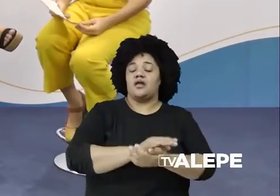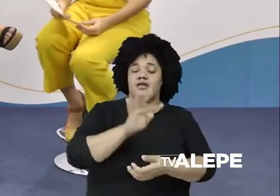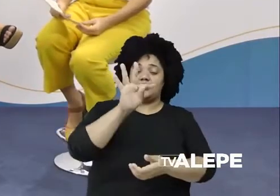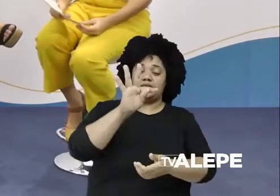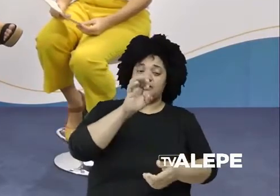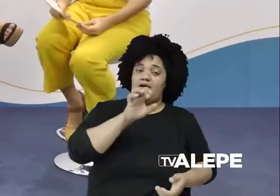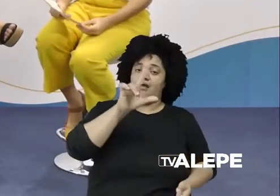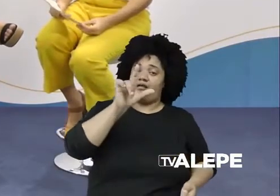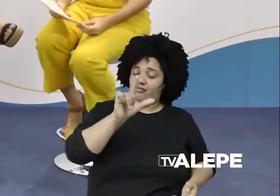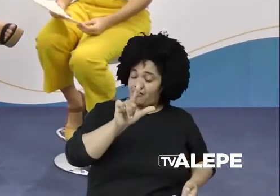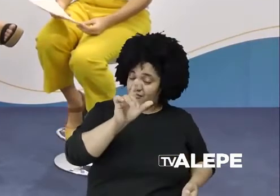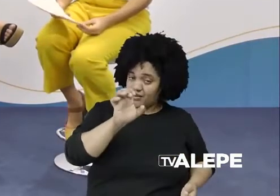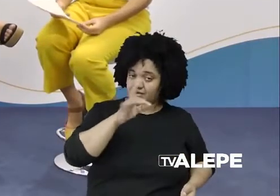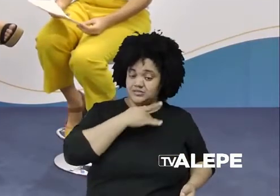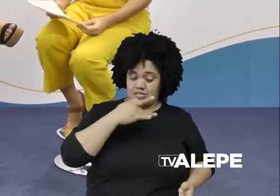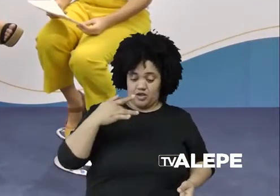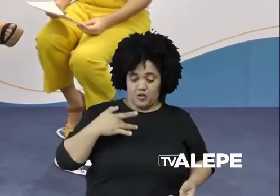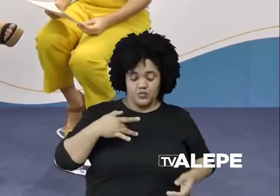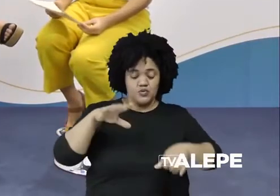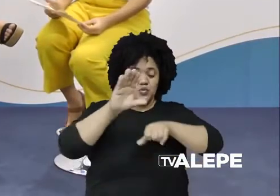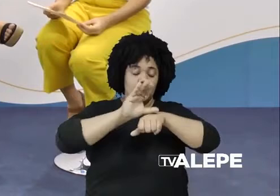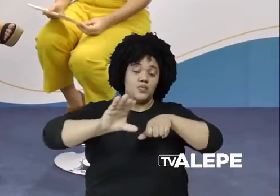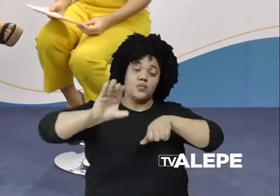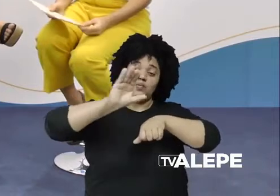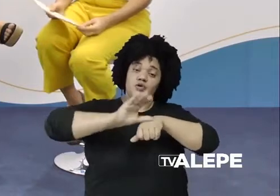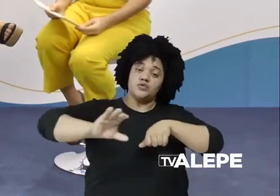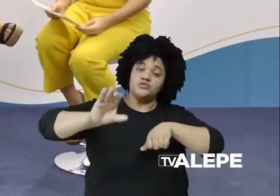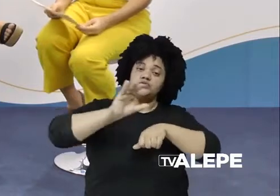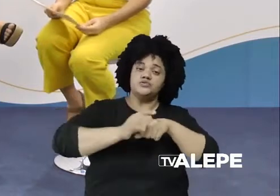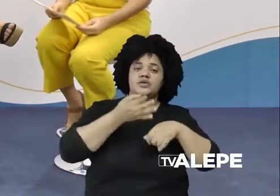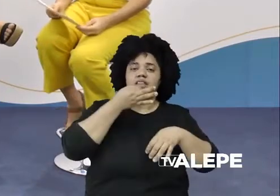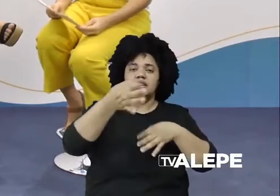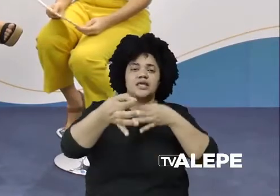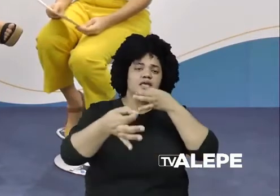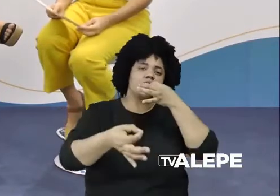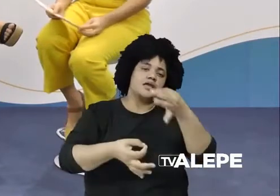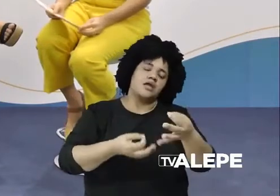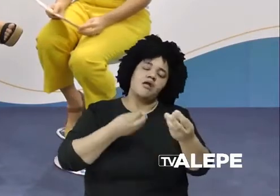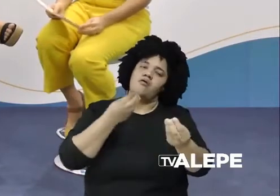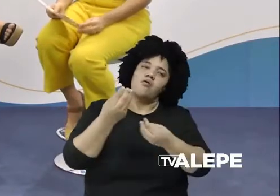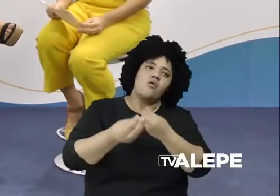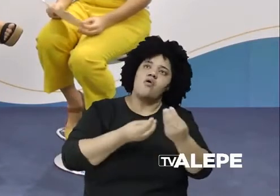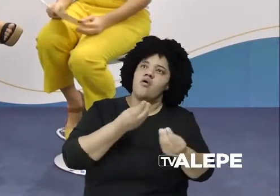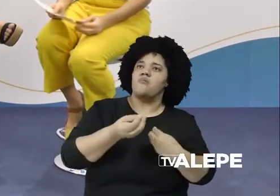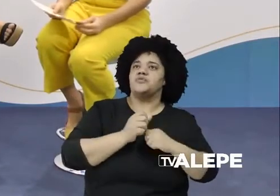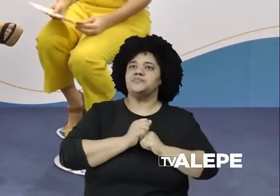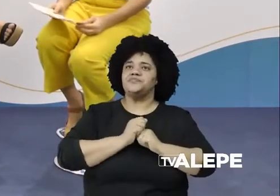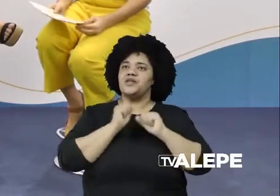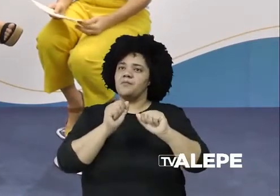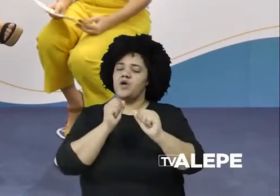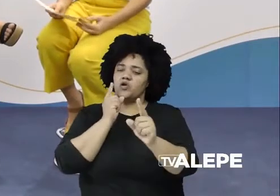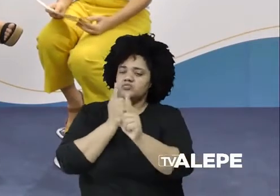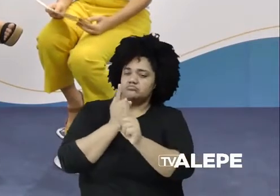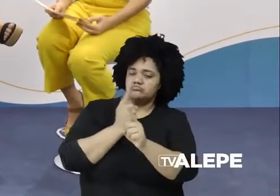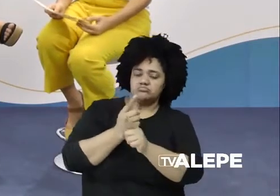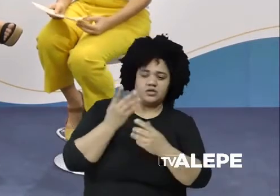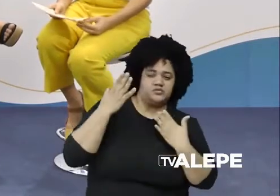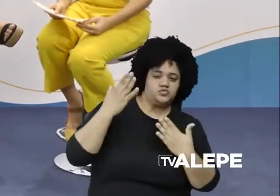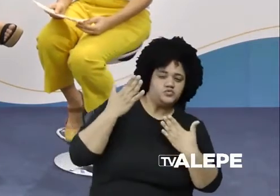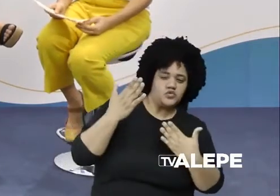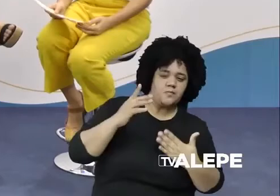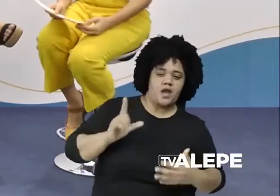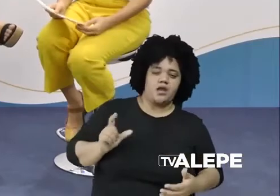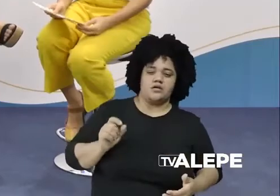Telesaúde. E é um curso que ele vem trazendo dicas de como a gente pode identificar suspeitas